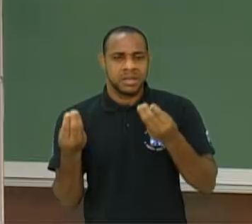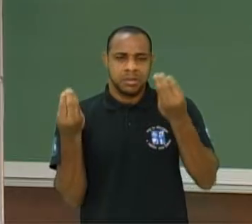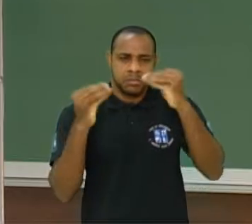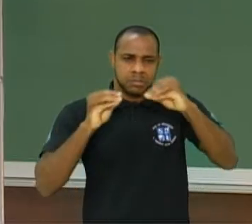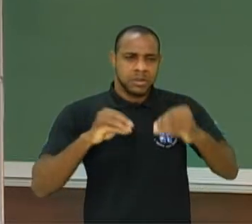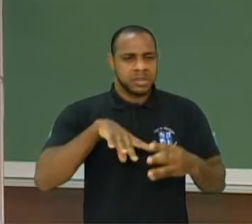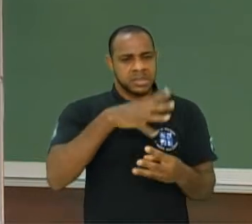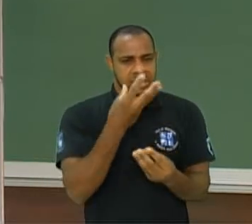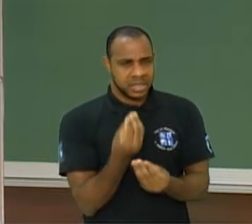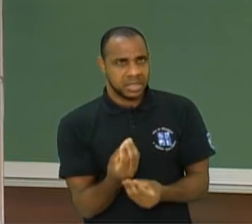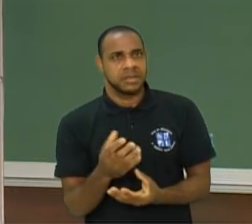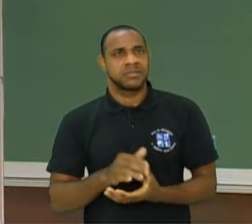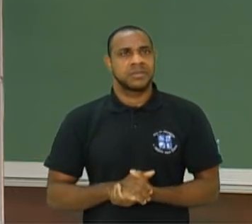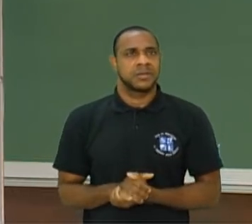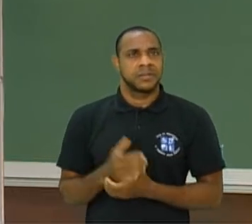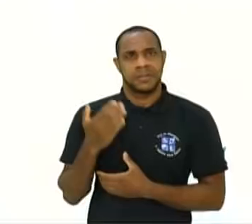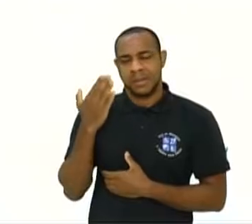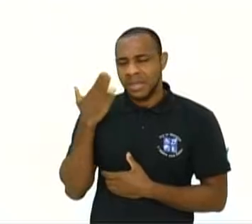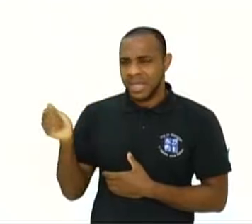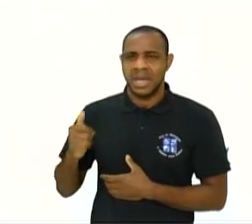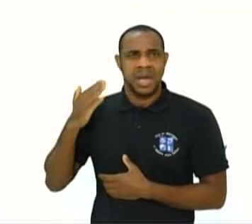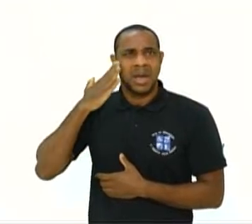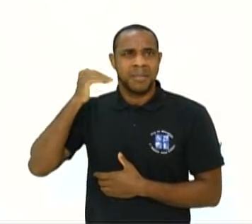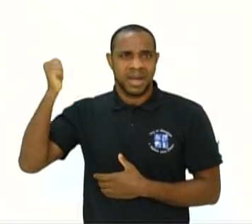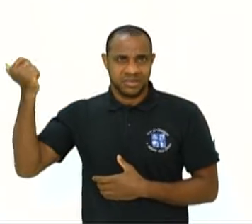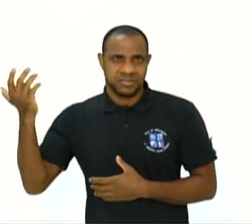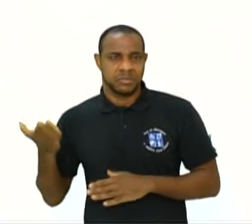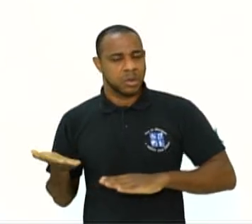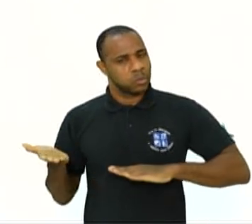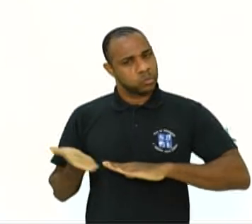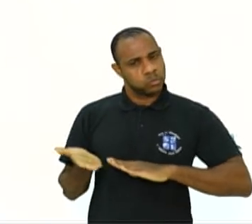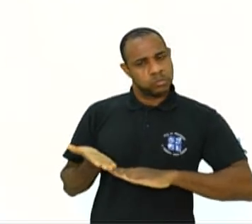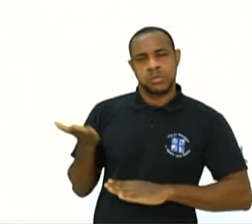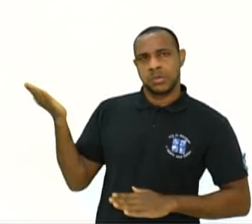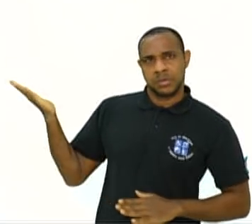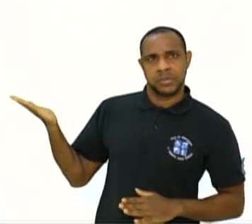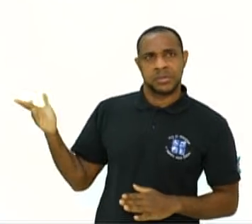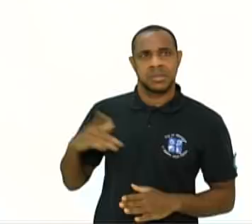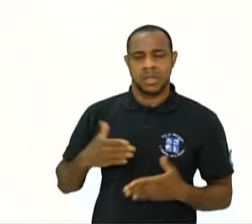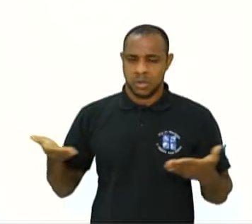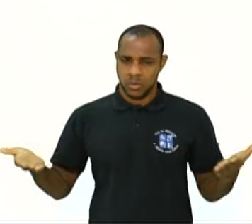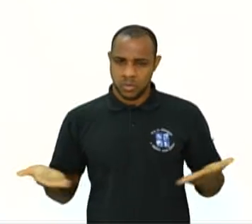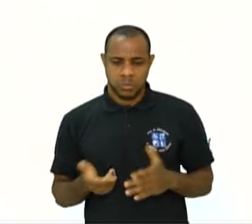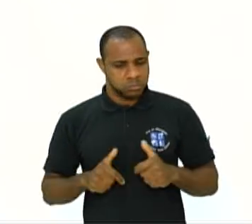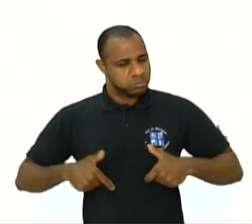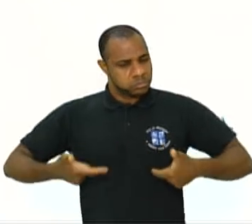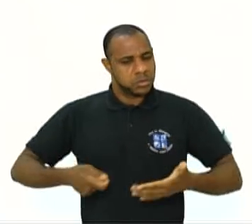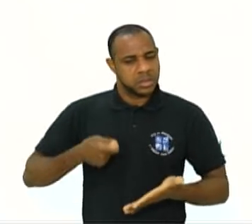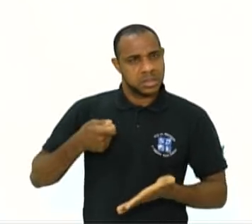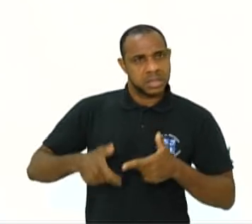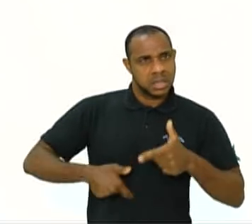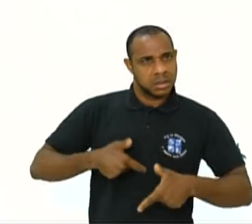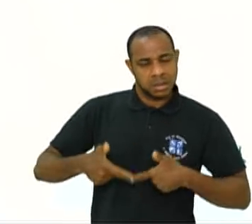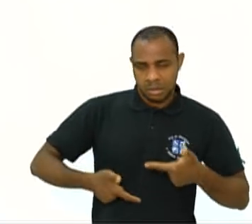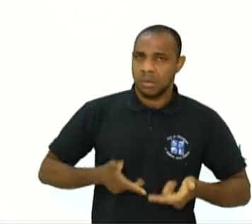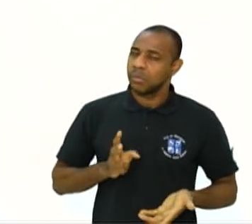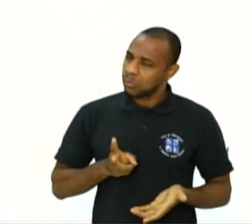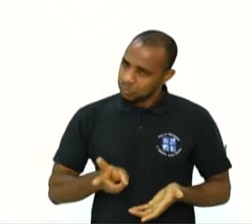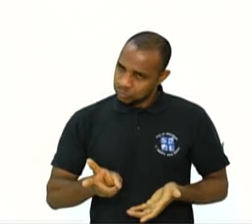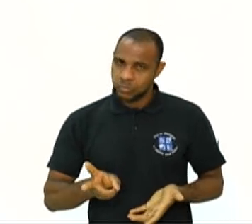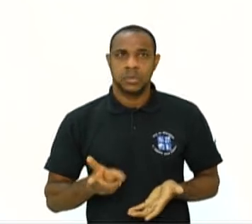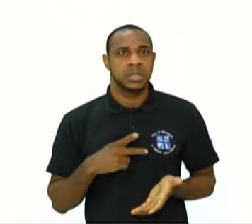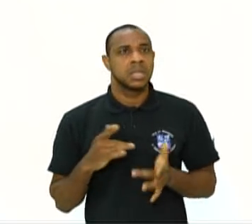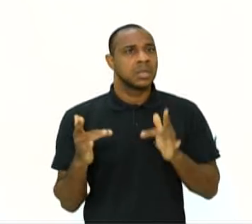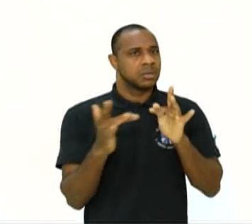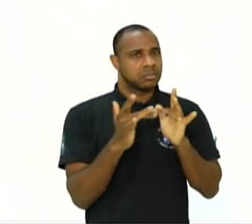isso. É uma artista contemporânea e está atuante, né? O que permite que se possa entrar em contato com